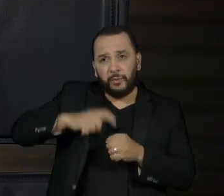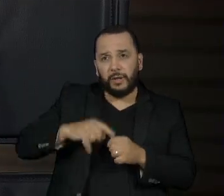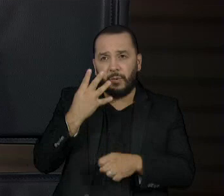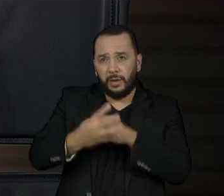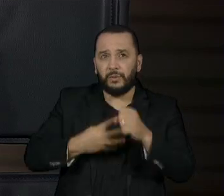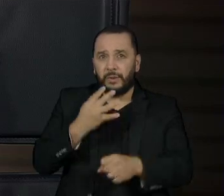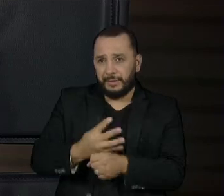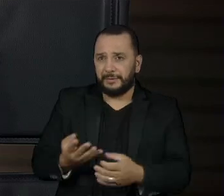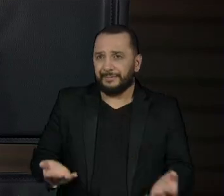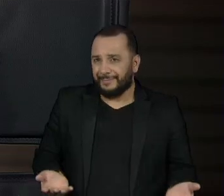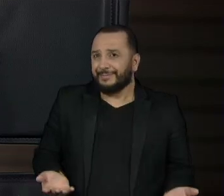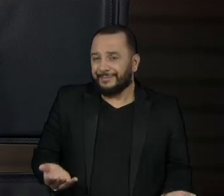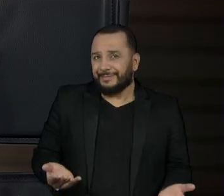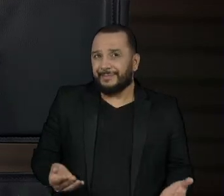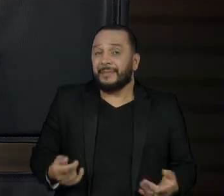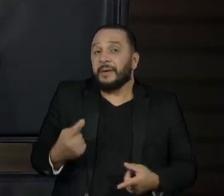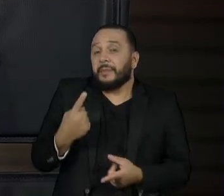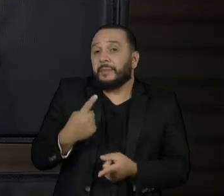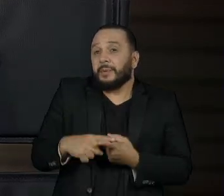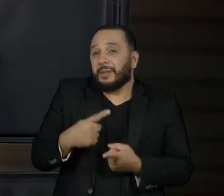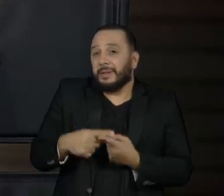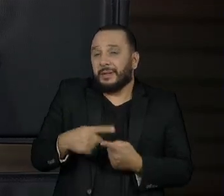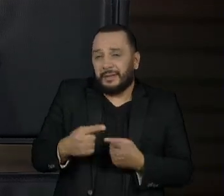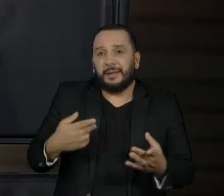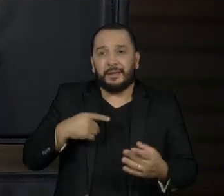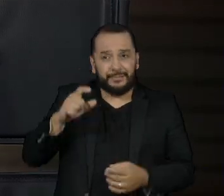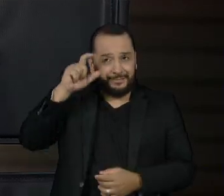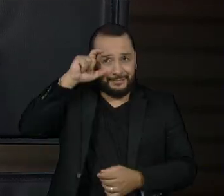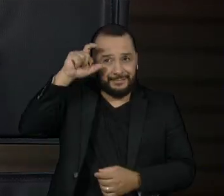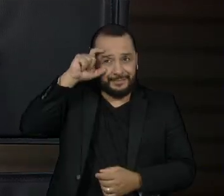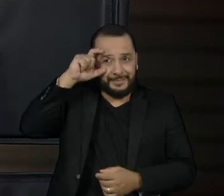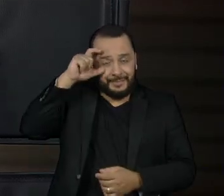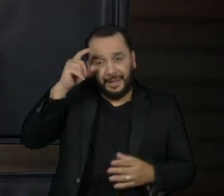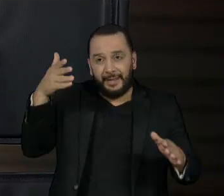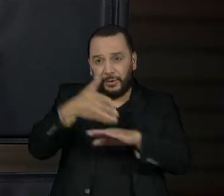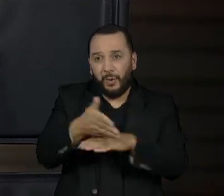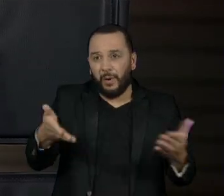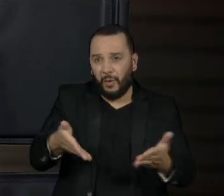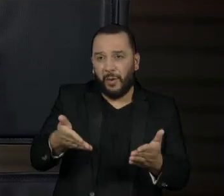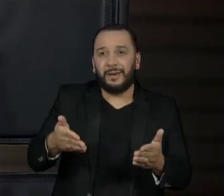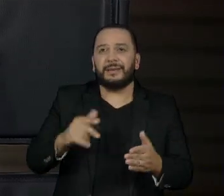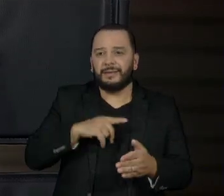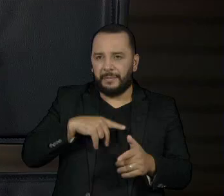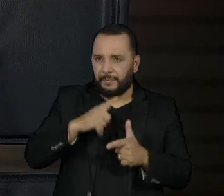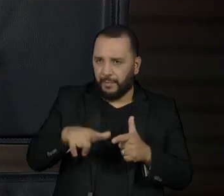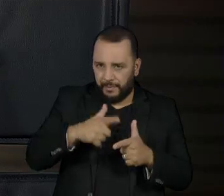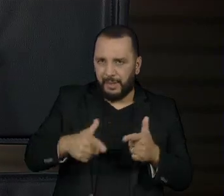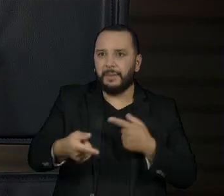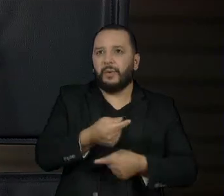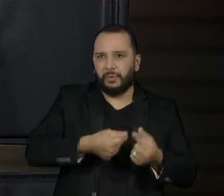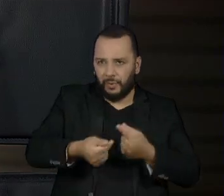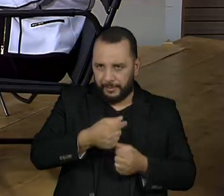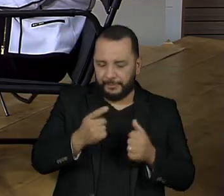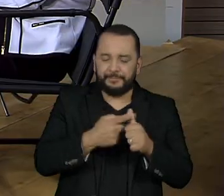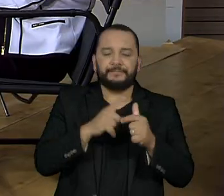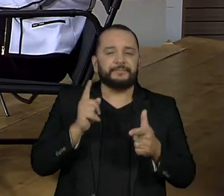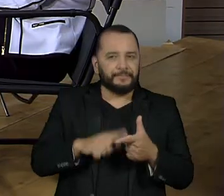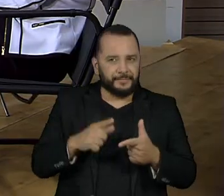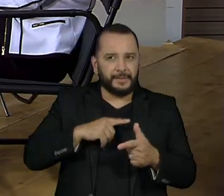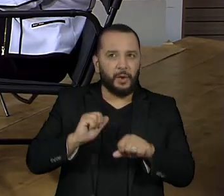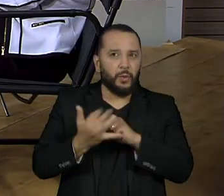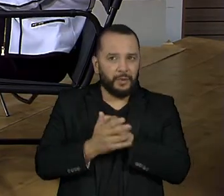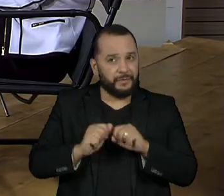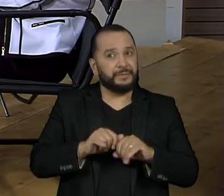herdar um governo, um estado não muito fácil de se governar, com uma crise econômica, com uma pandemia, então difícil que ele consiga fazer